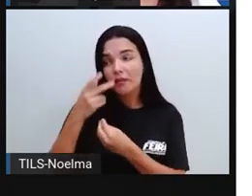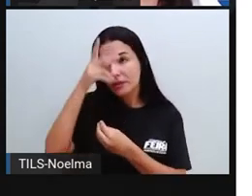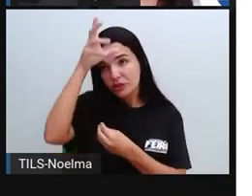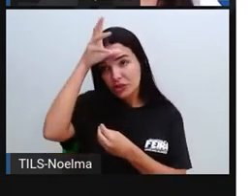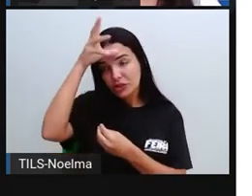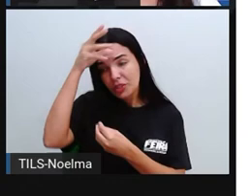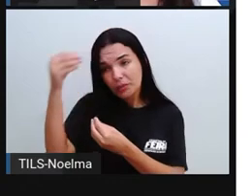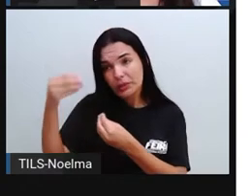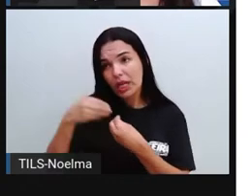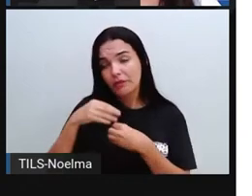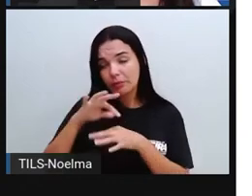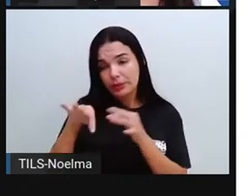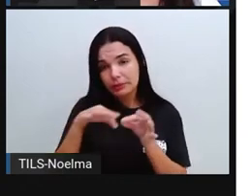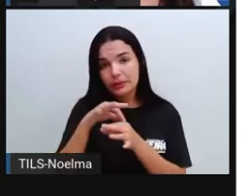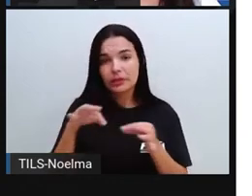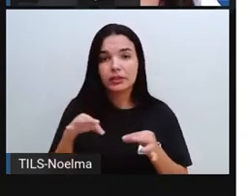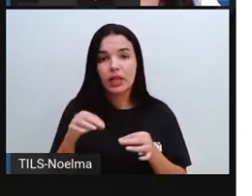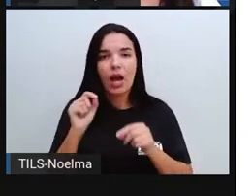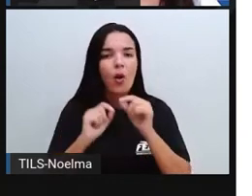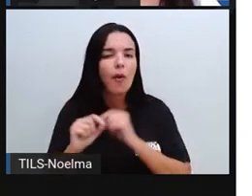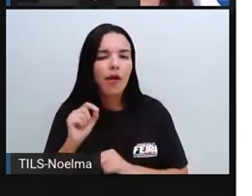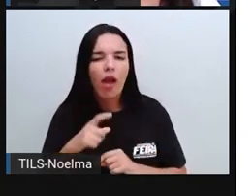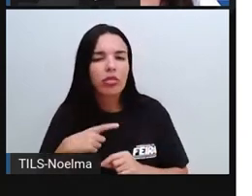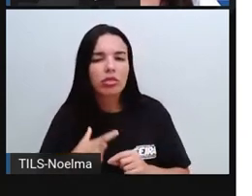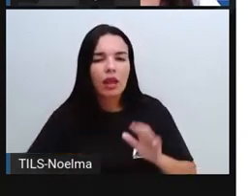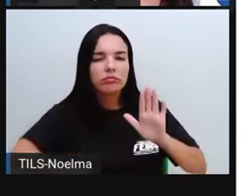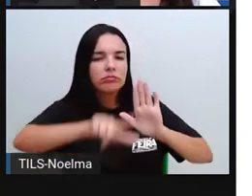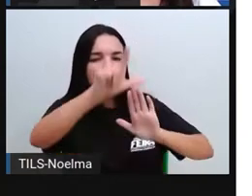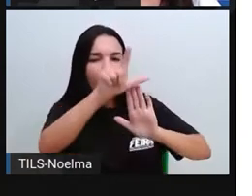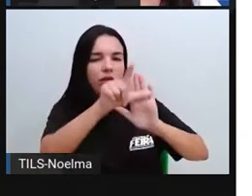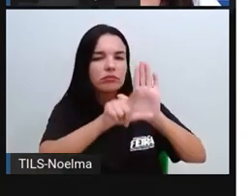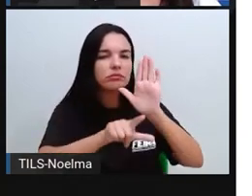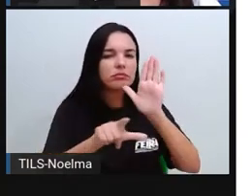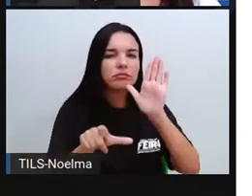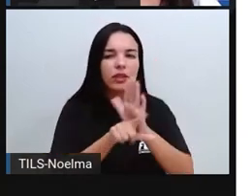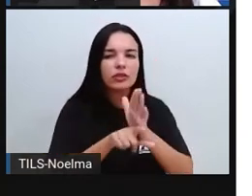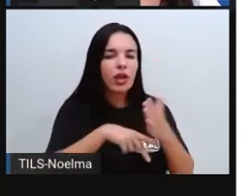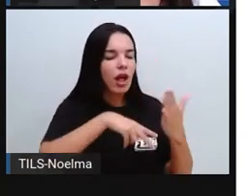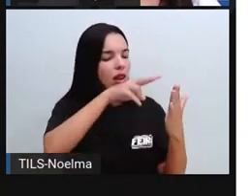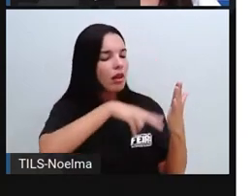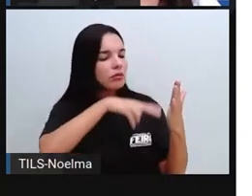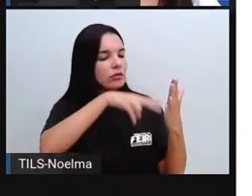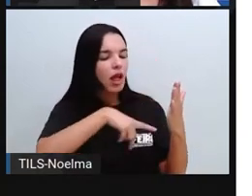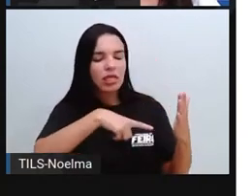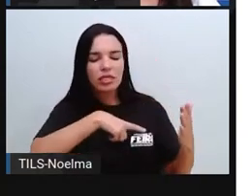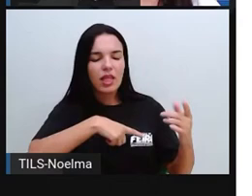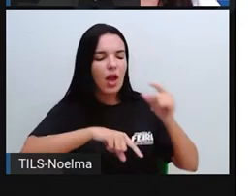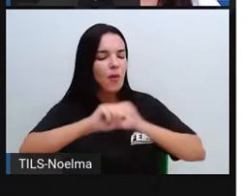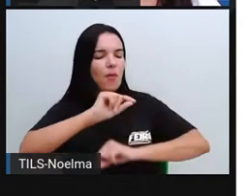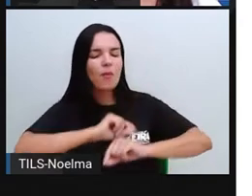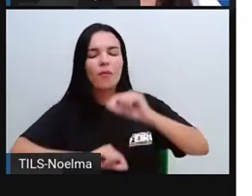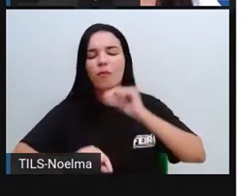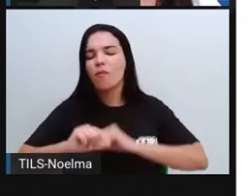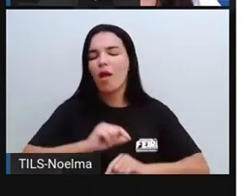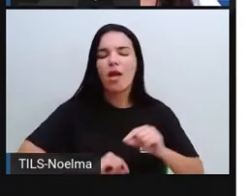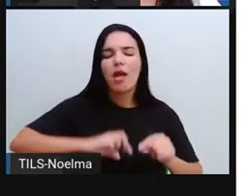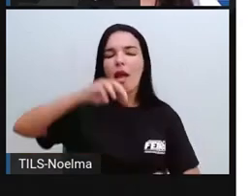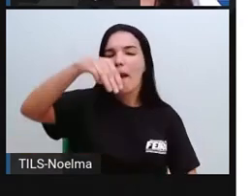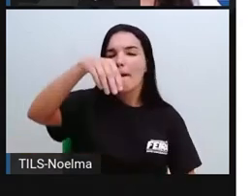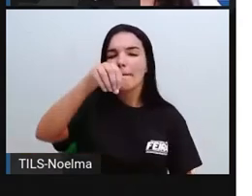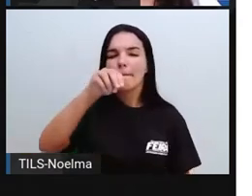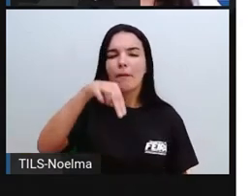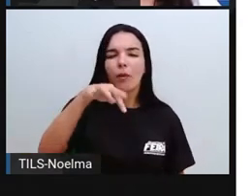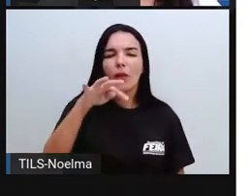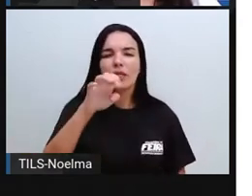presente. No cardápio dessas leituras, Monteiro Lobato, As Aventuras de Tarzan, os volumes